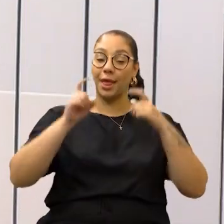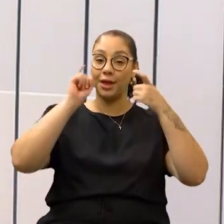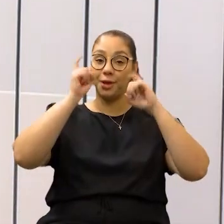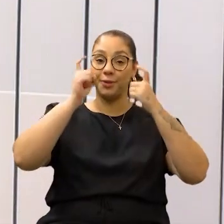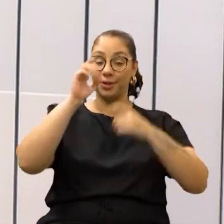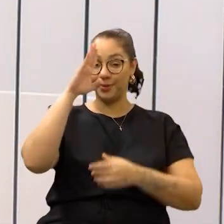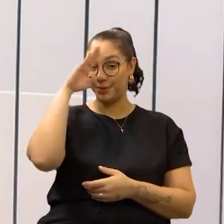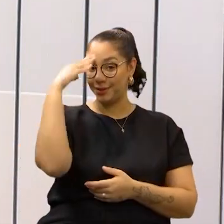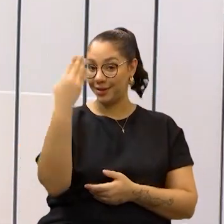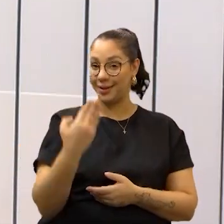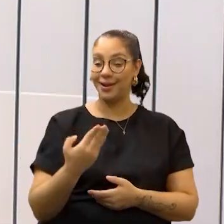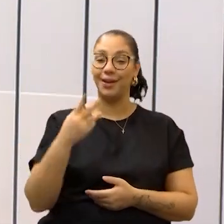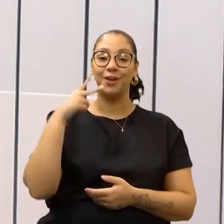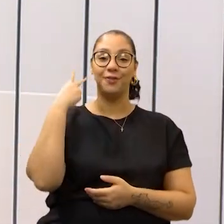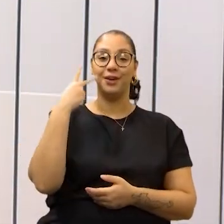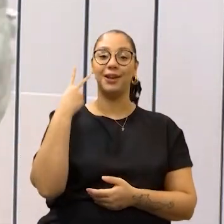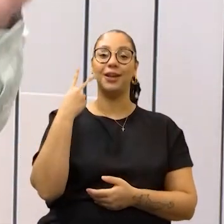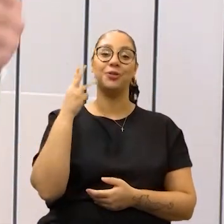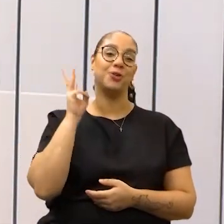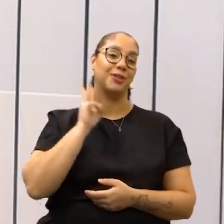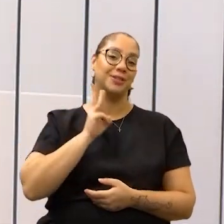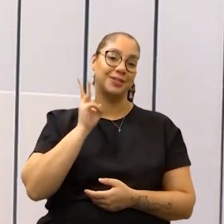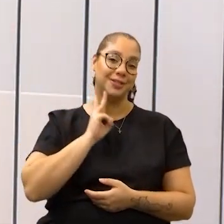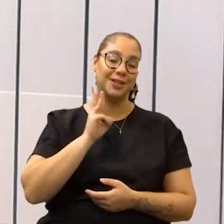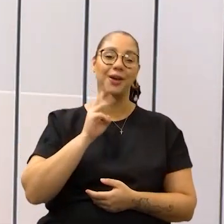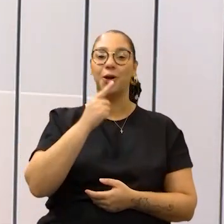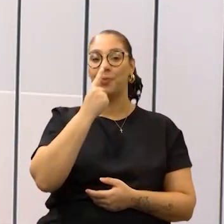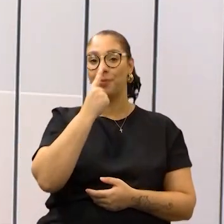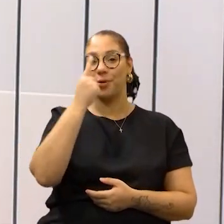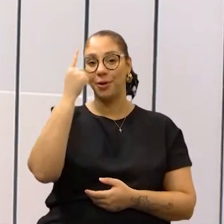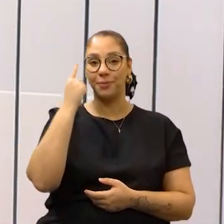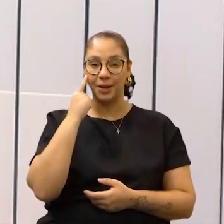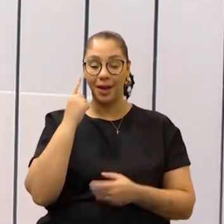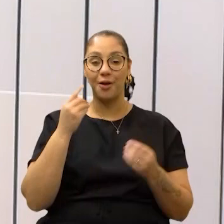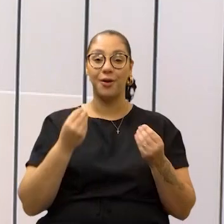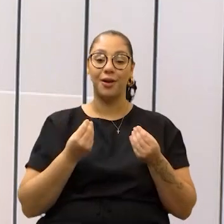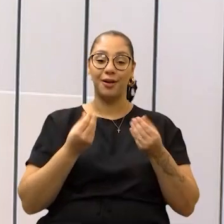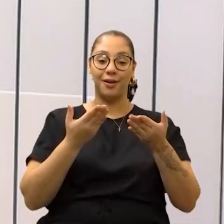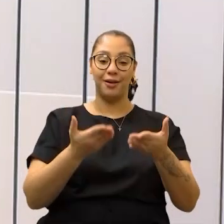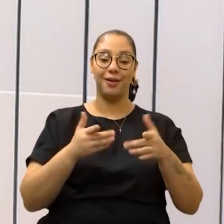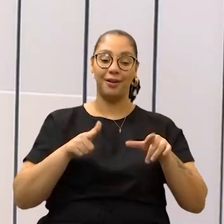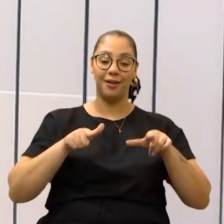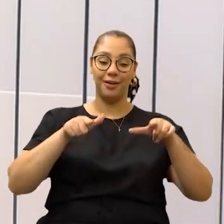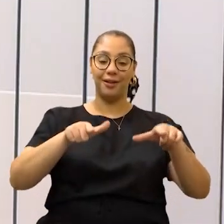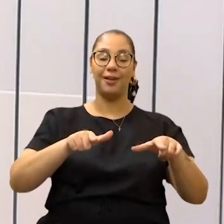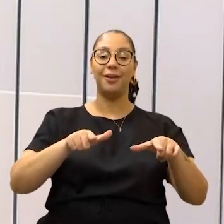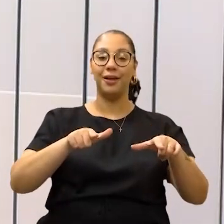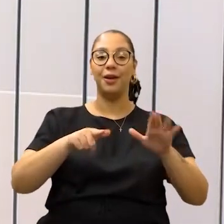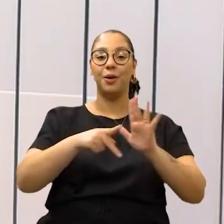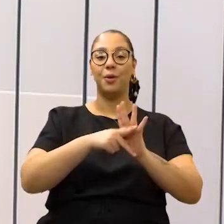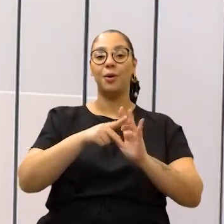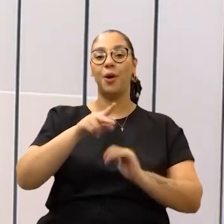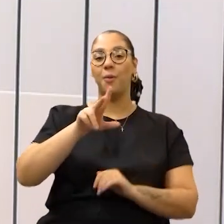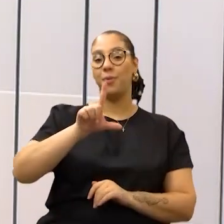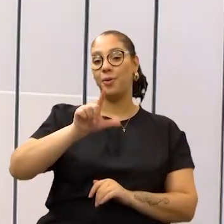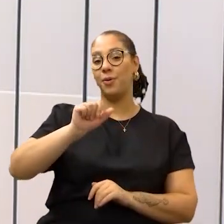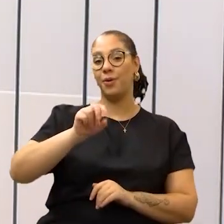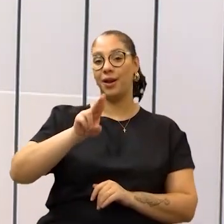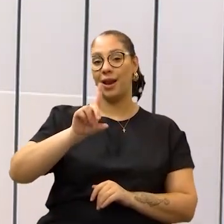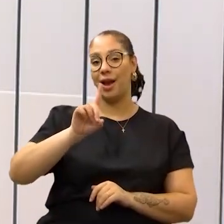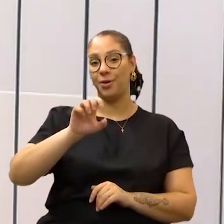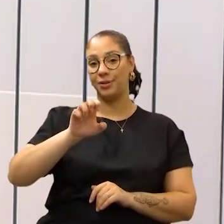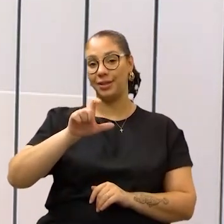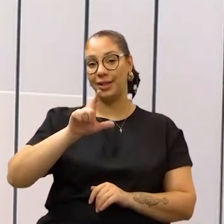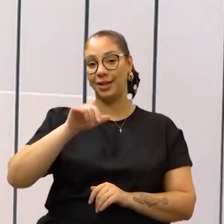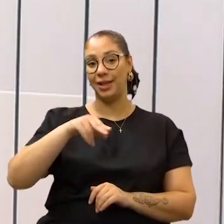Em reunião solene, os vereadores Cecílio Santos e Paula Miguel entregaram a medalha Laudelina de Campos Melo